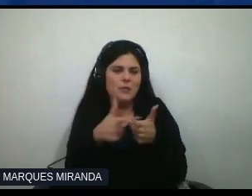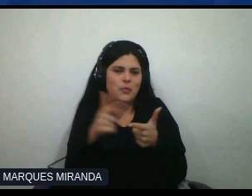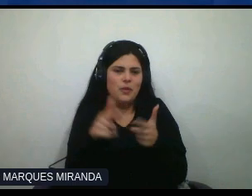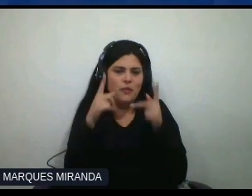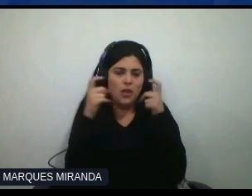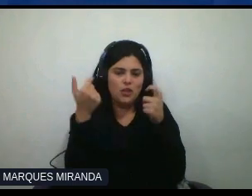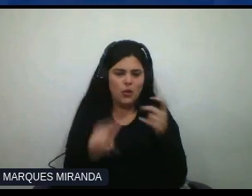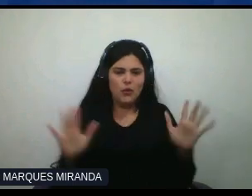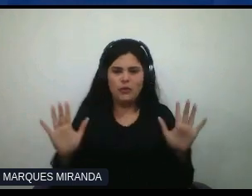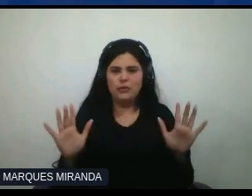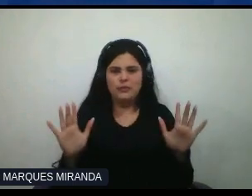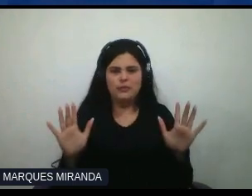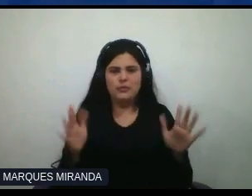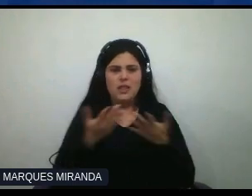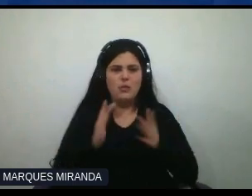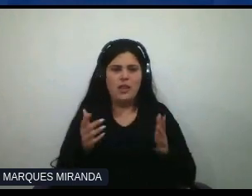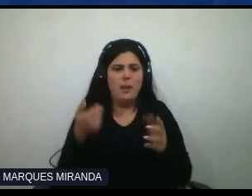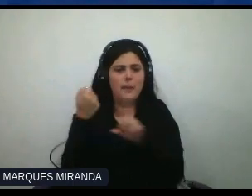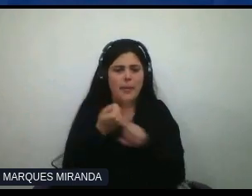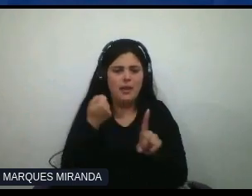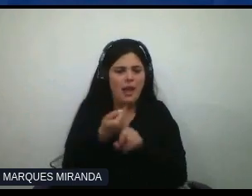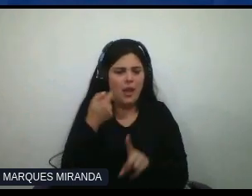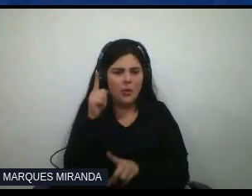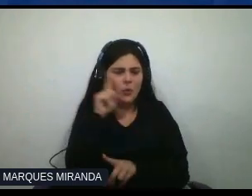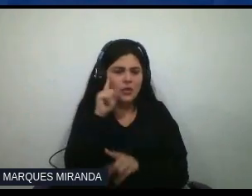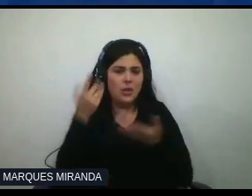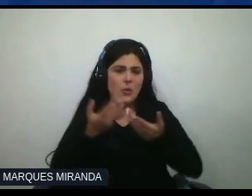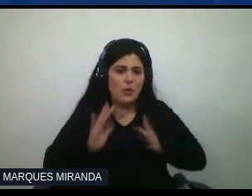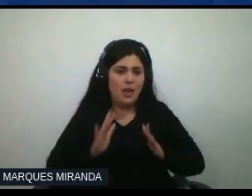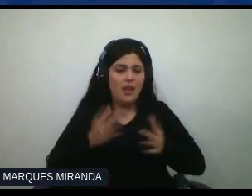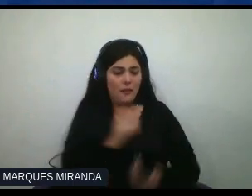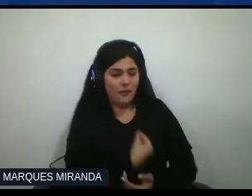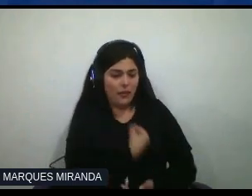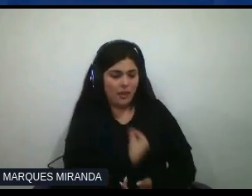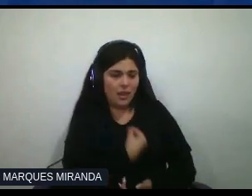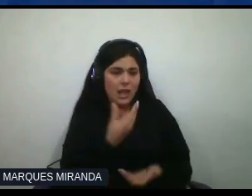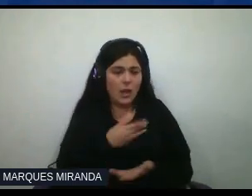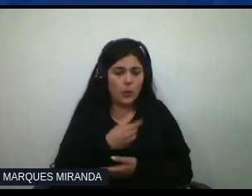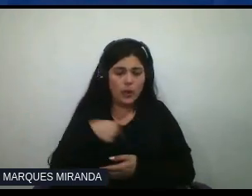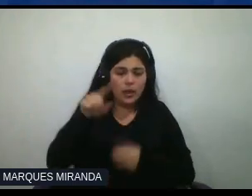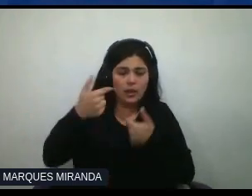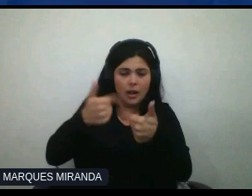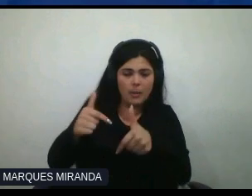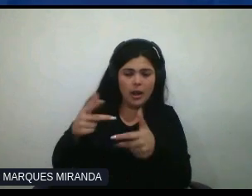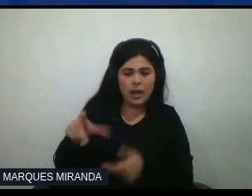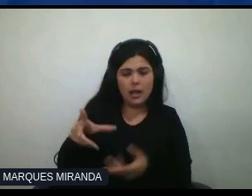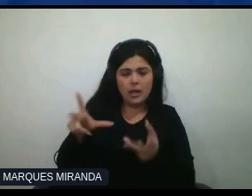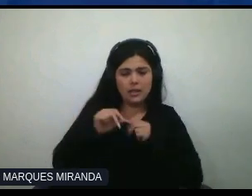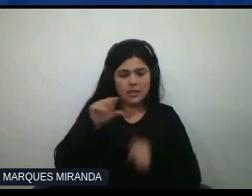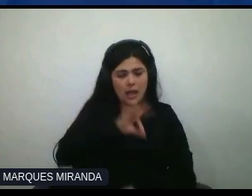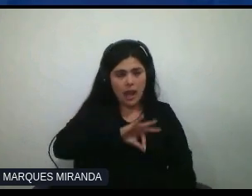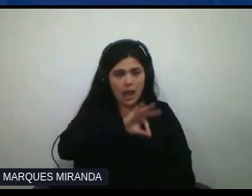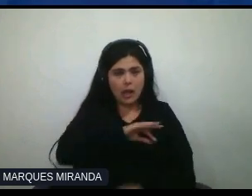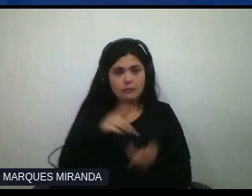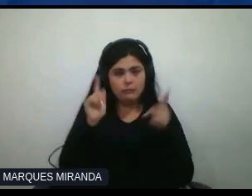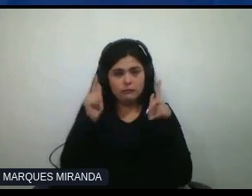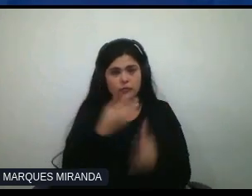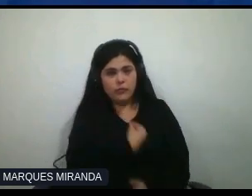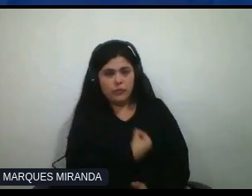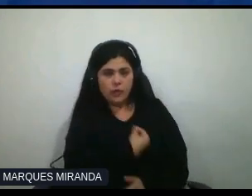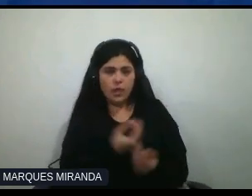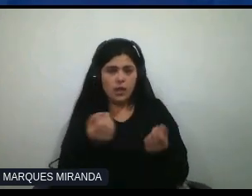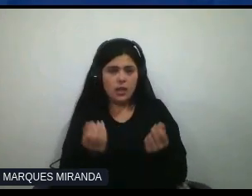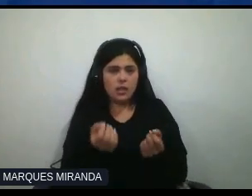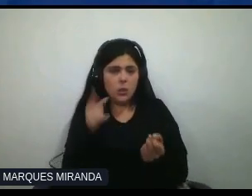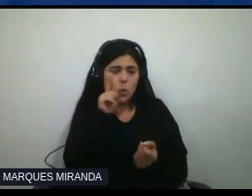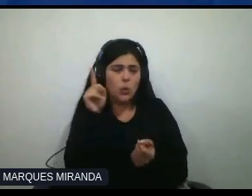ou não, a gente não quer apanhar todo dia. A gente quer viver, eu quero ir trabalhar, receber meu salário e me divertir. Se eu ficar todo